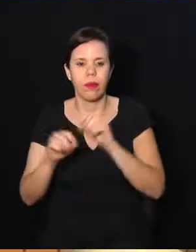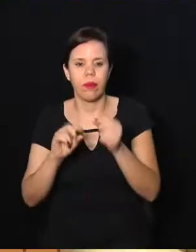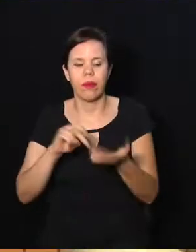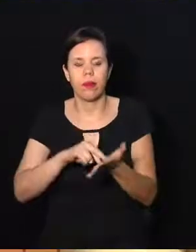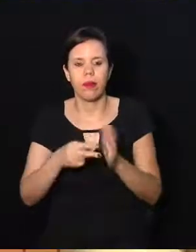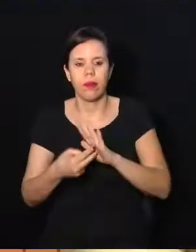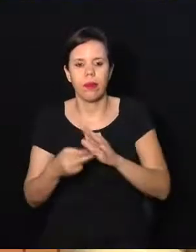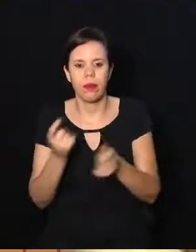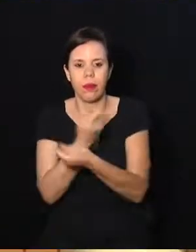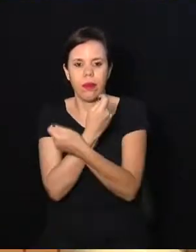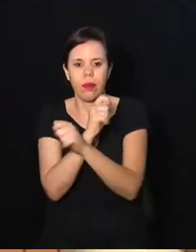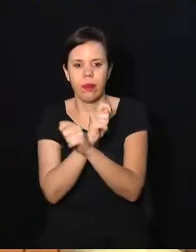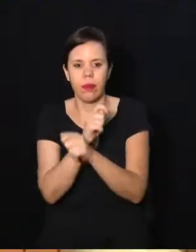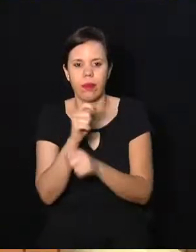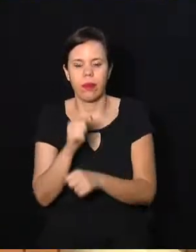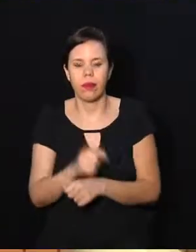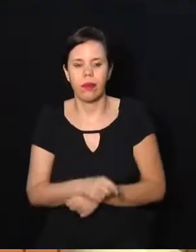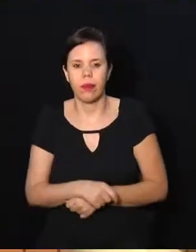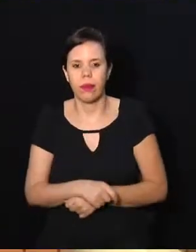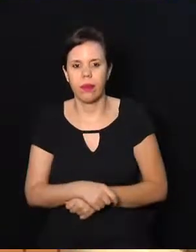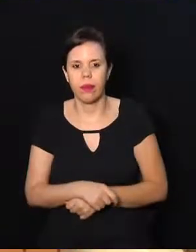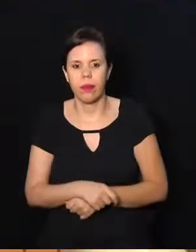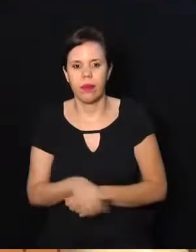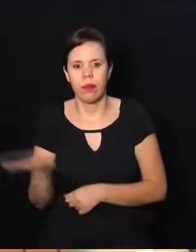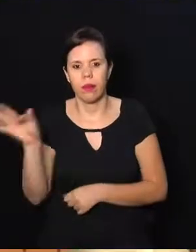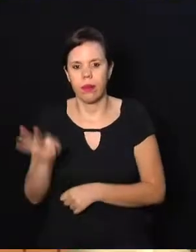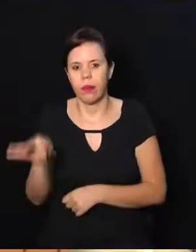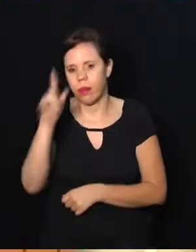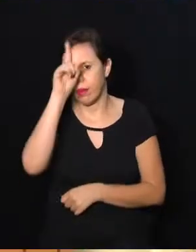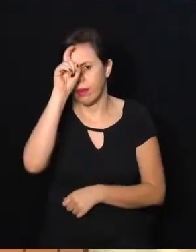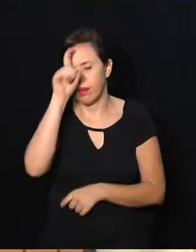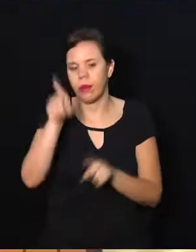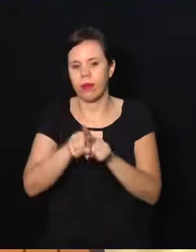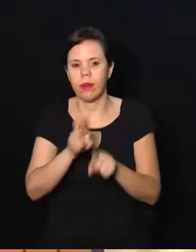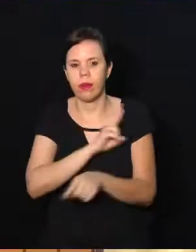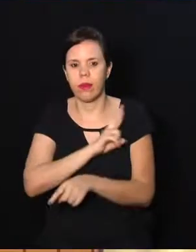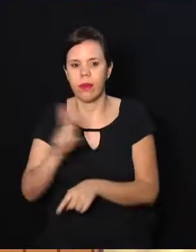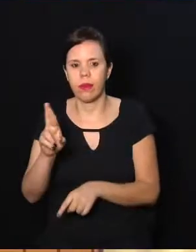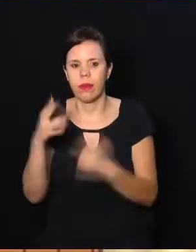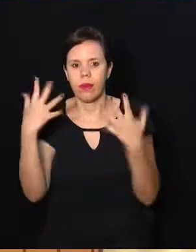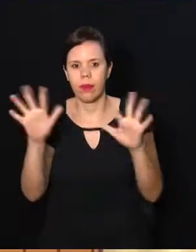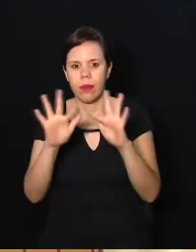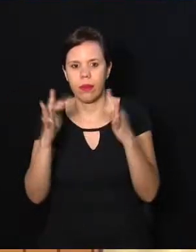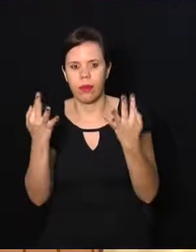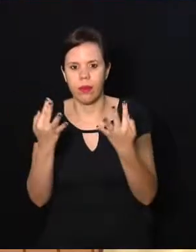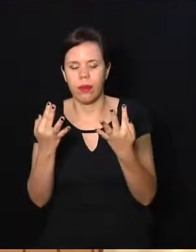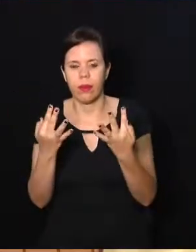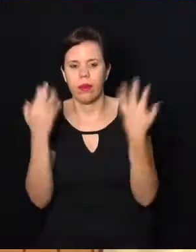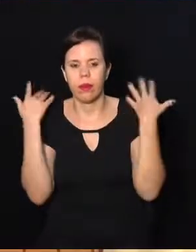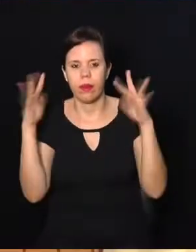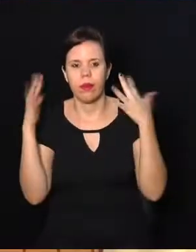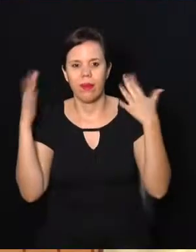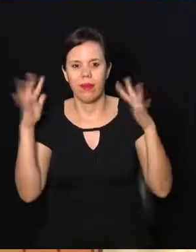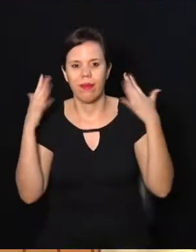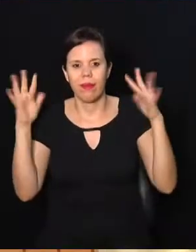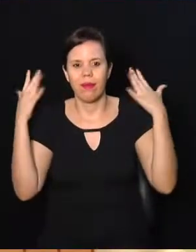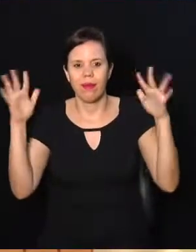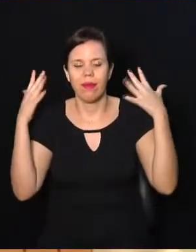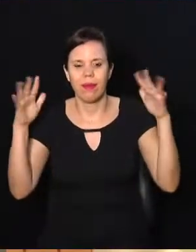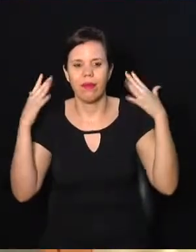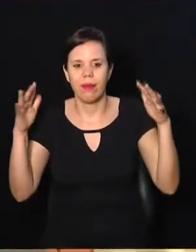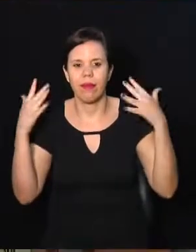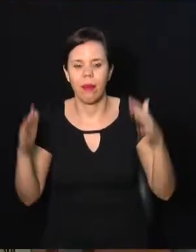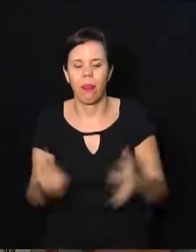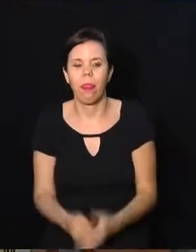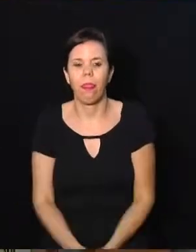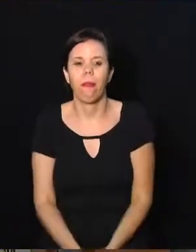PUC? A PUC ela celebra o saber e a religião e a família. Uma salva de palmas também.